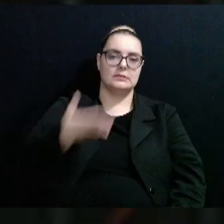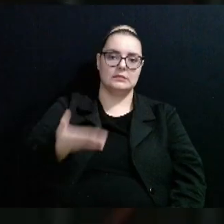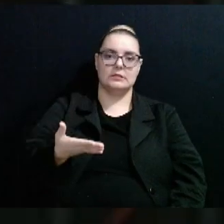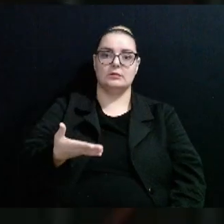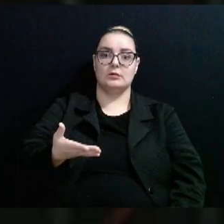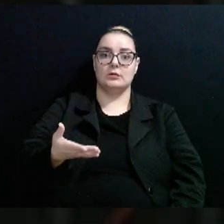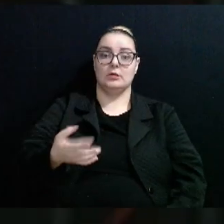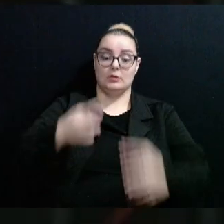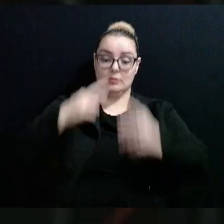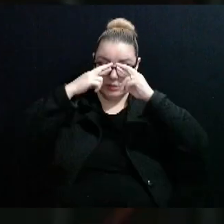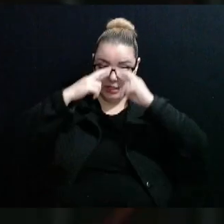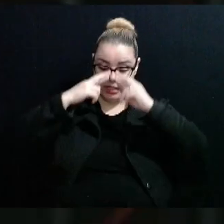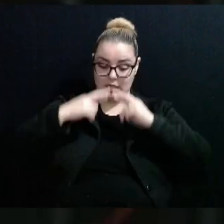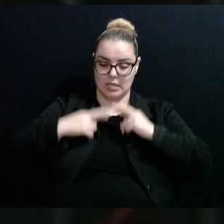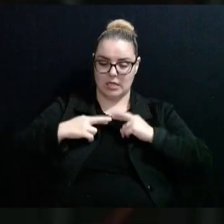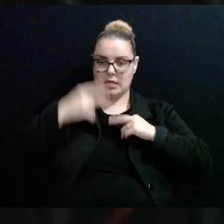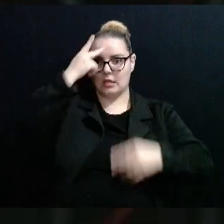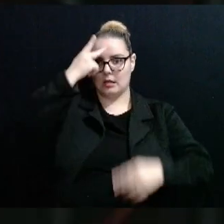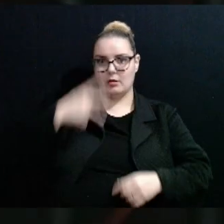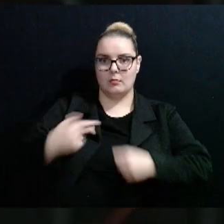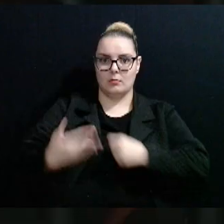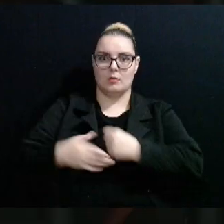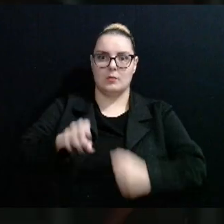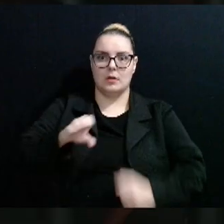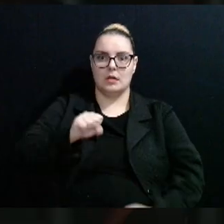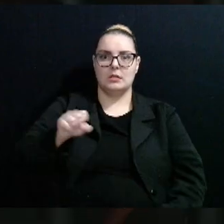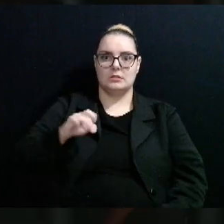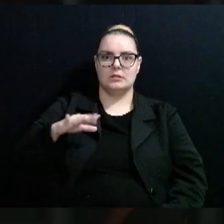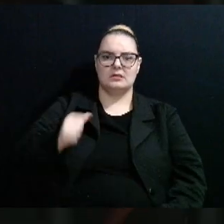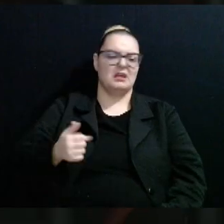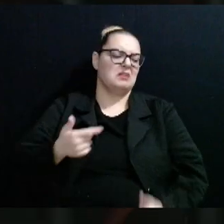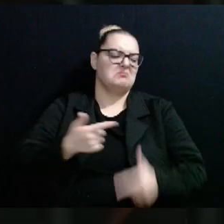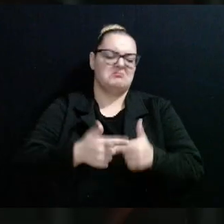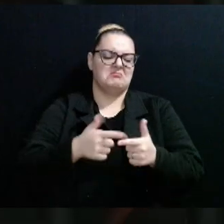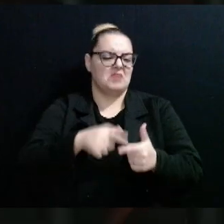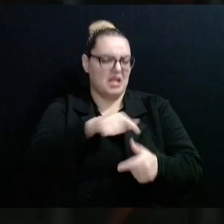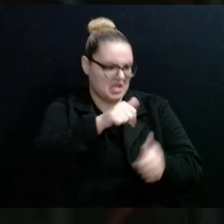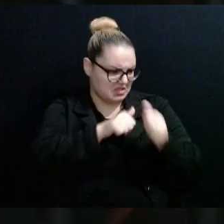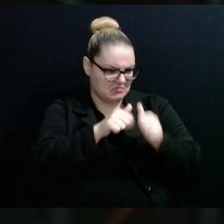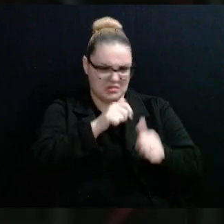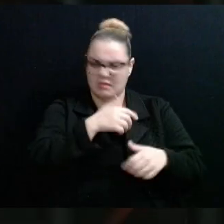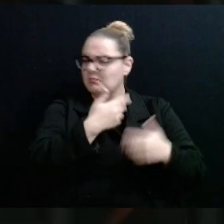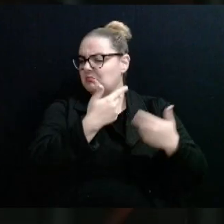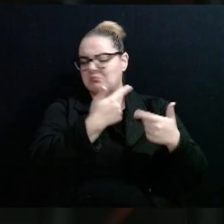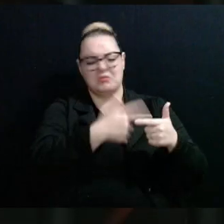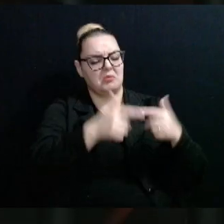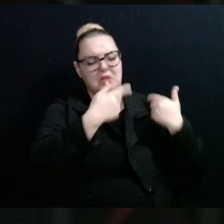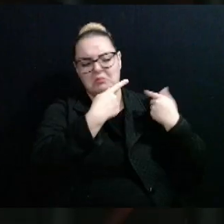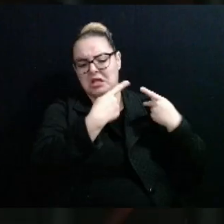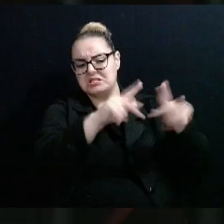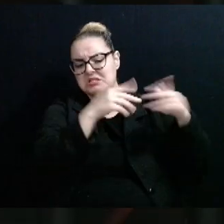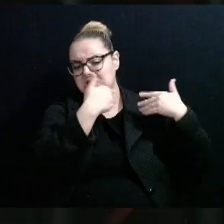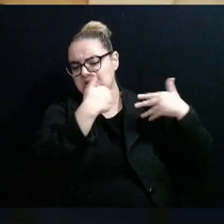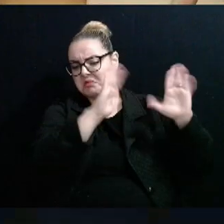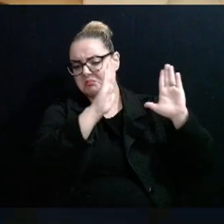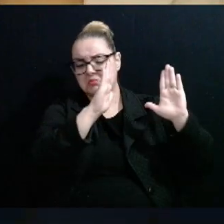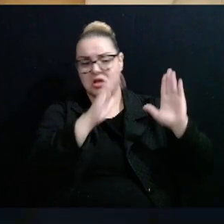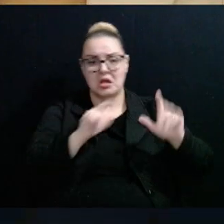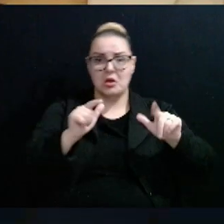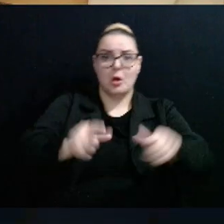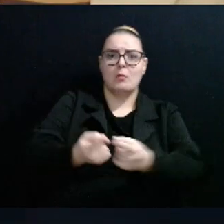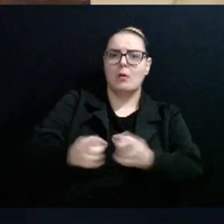a sua essência. Não tem problema se o colega está bebendo, não tem problema se você está em um ambiente de churrasco, de festa,